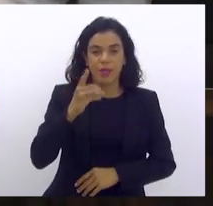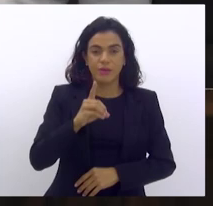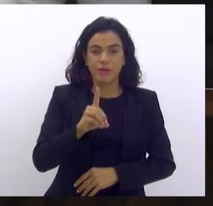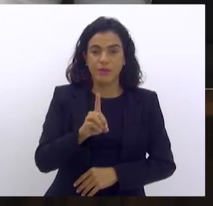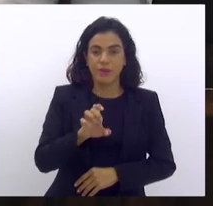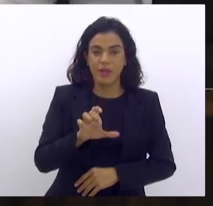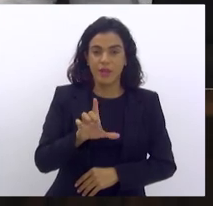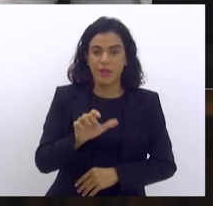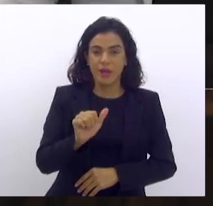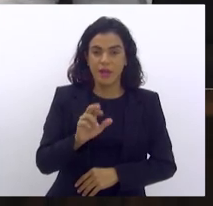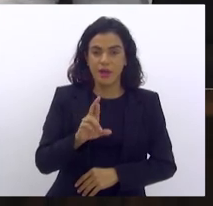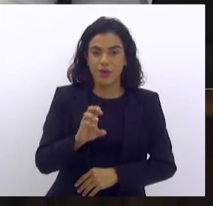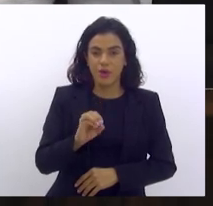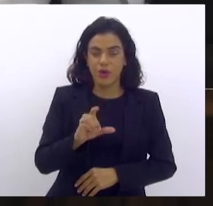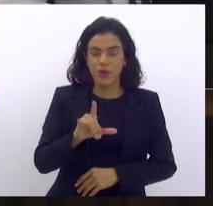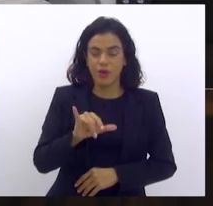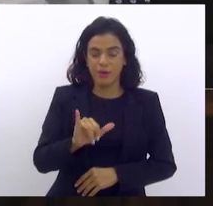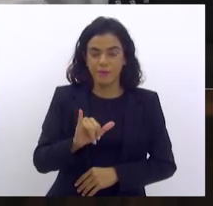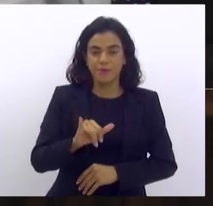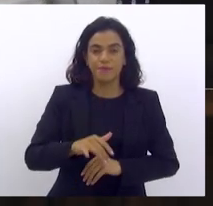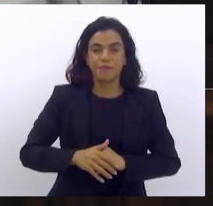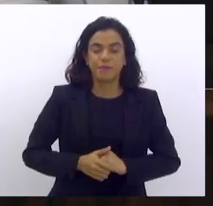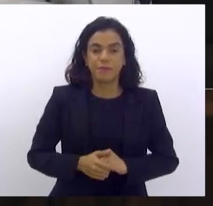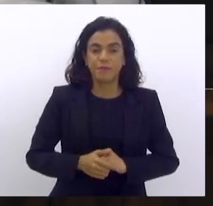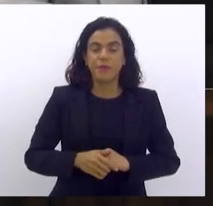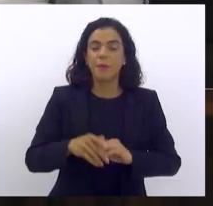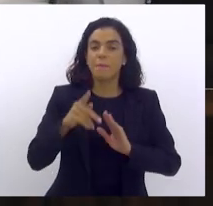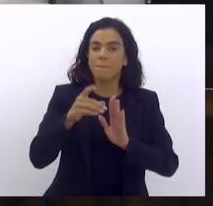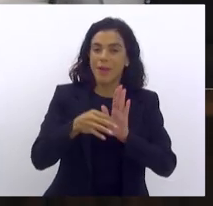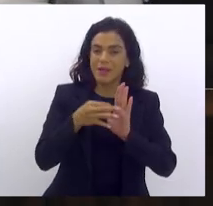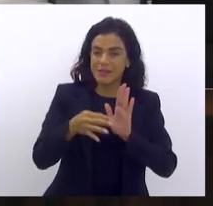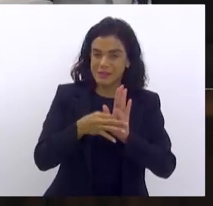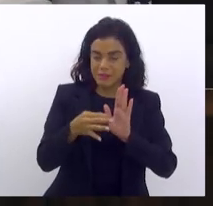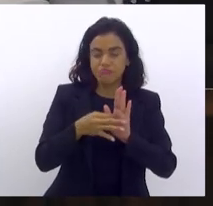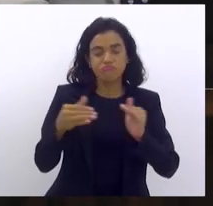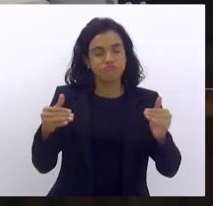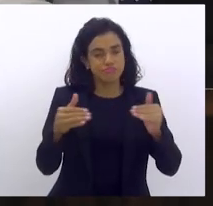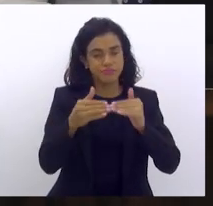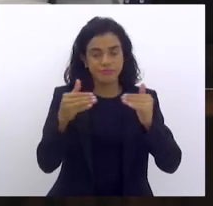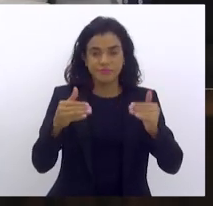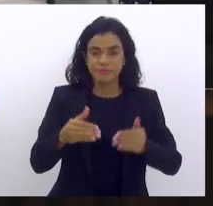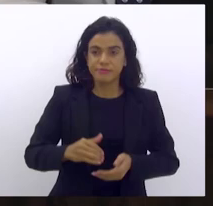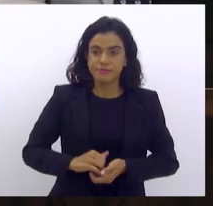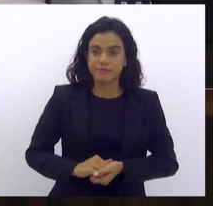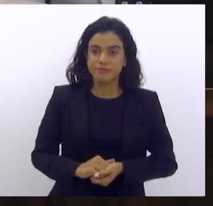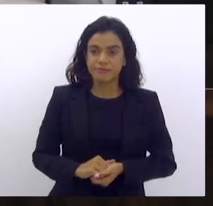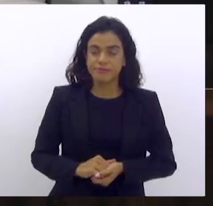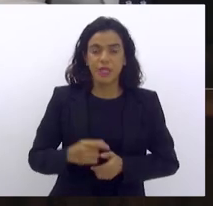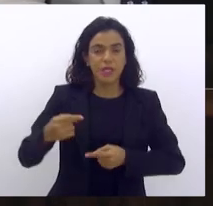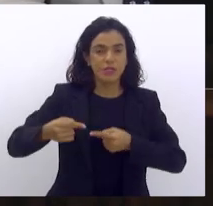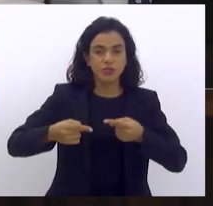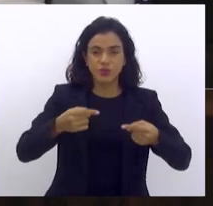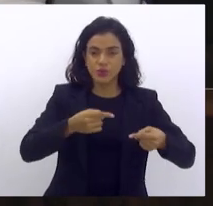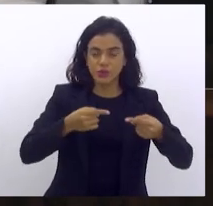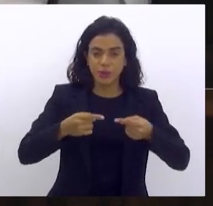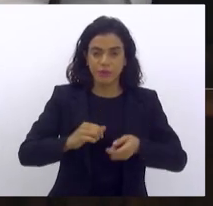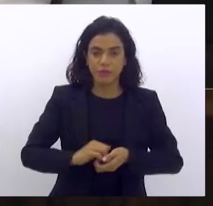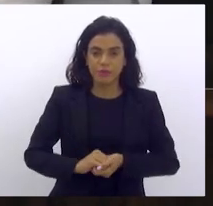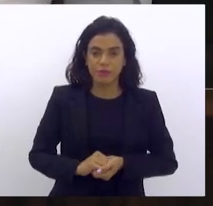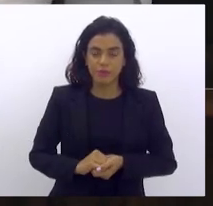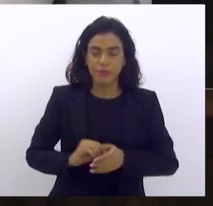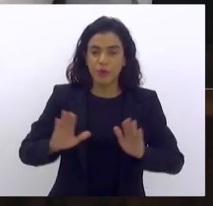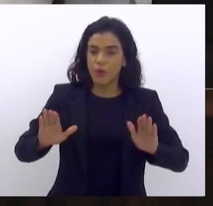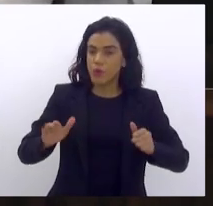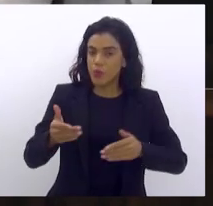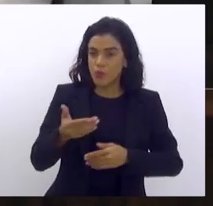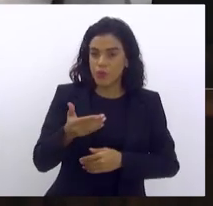Delaroy. Parecer das comissões de normas internas e profissionais externas, favorável. Em discussão, não